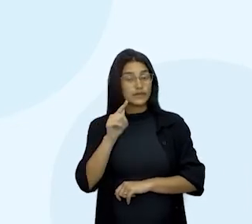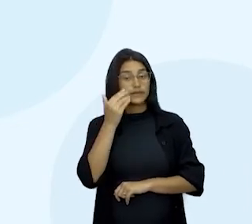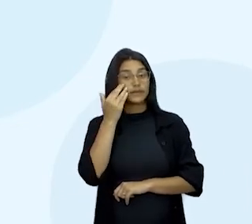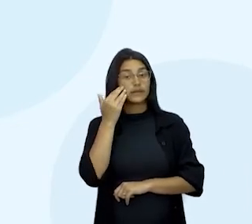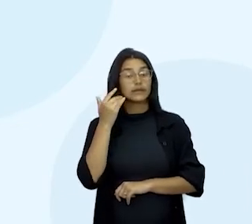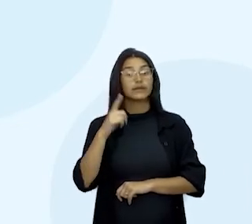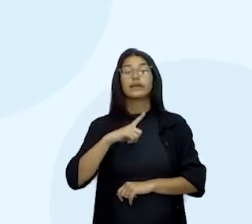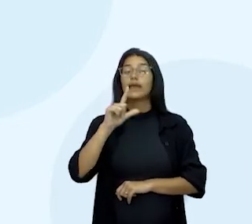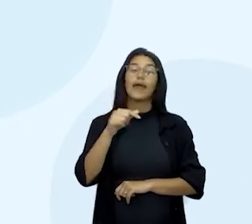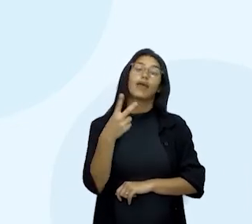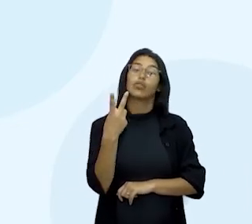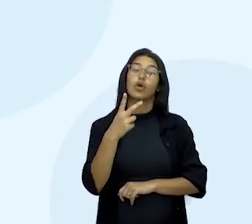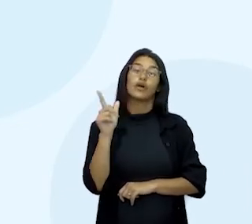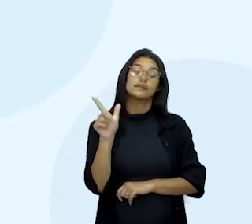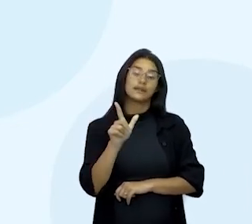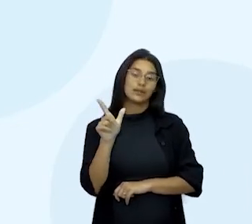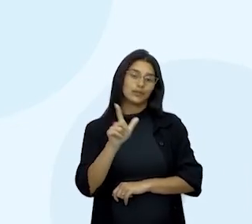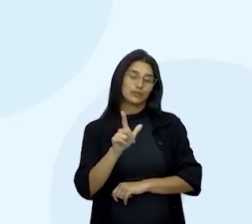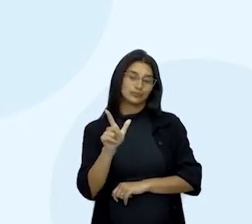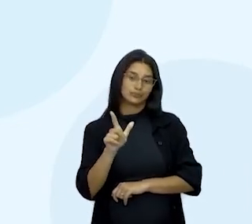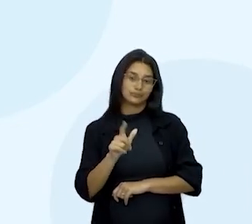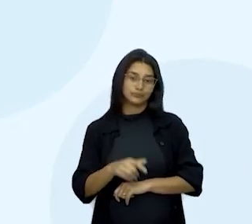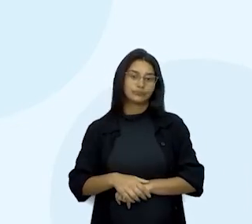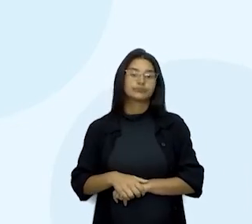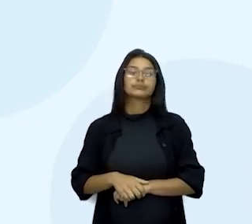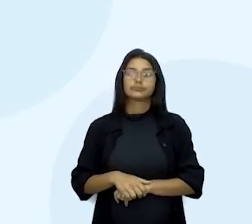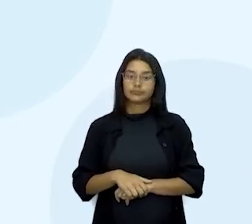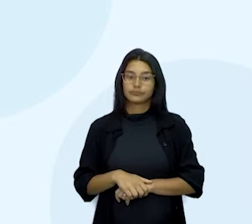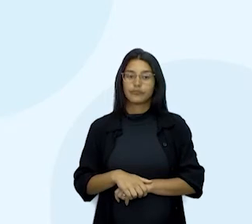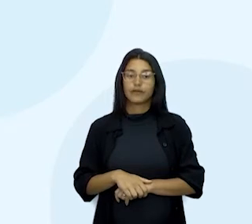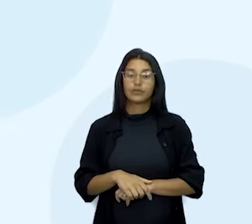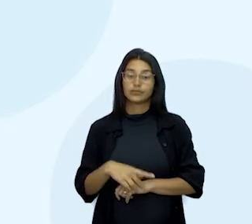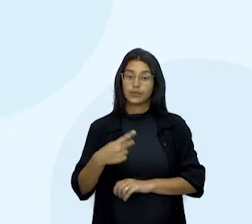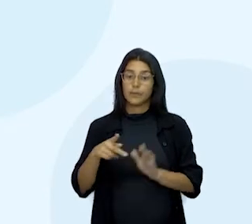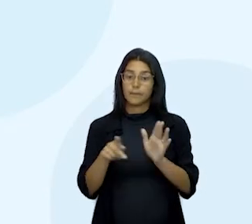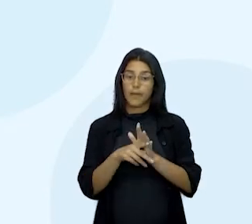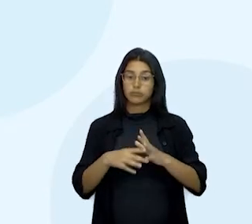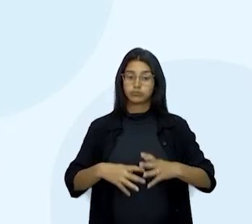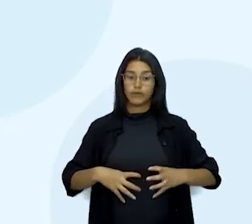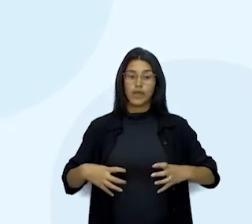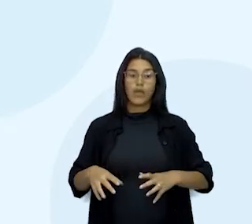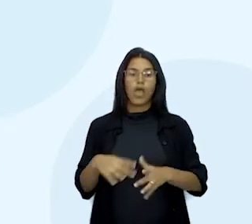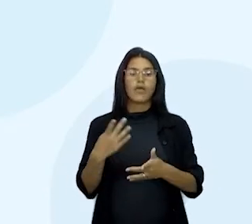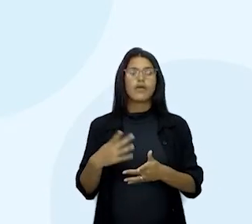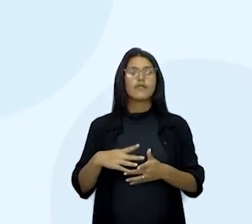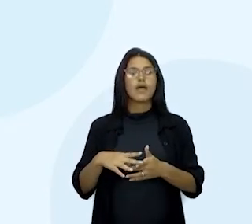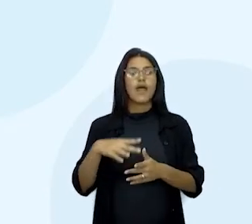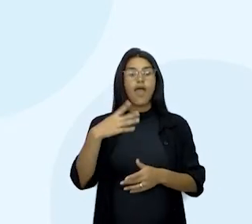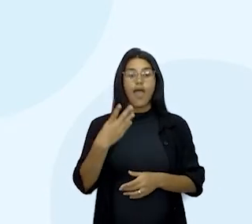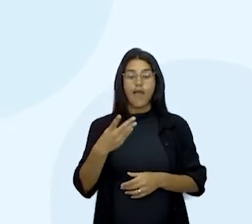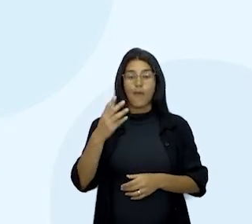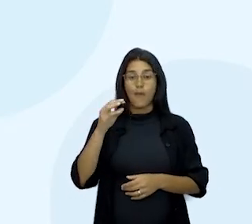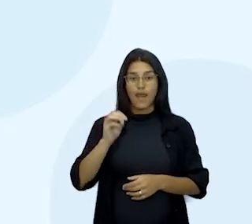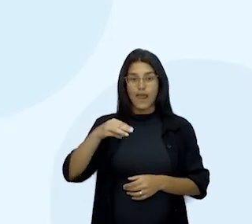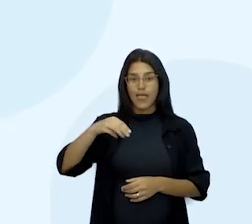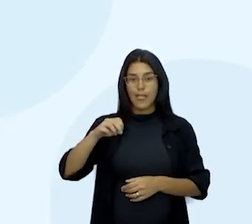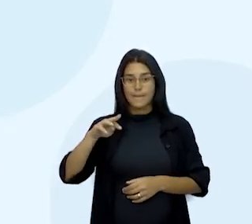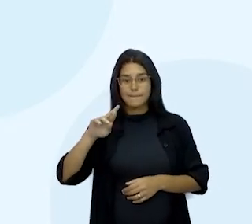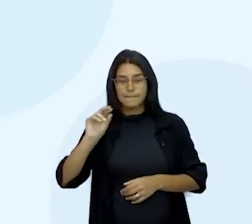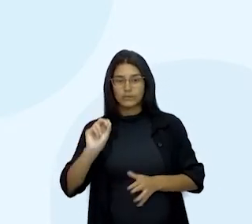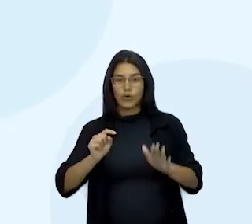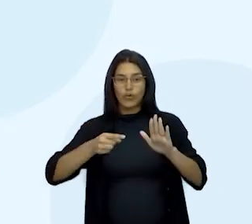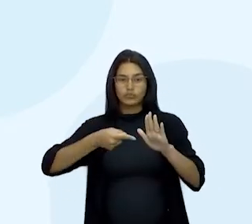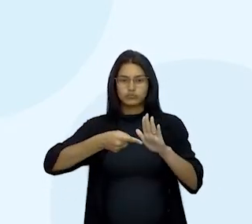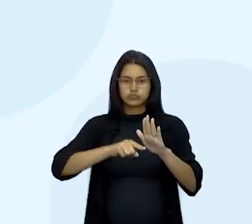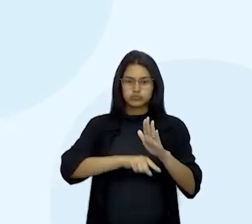nos seus pulmões, é de 2 litros de ar. Tá certo? Nos seus pulmões. E quando você vai a 40 metros de